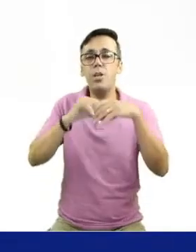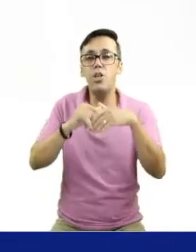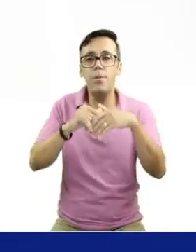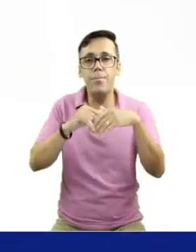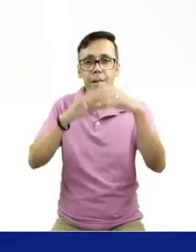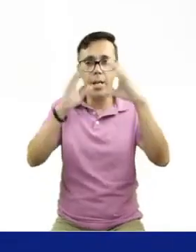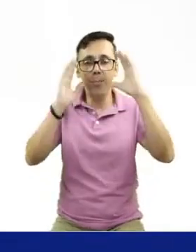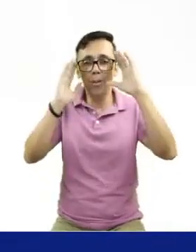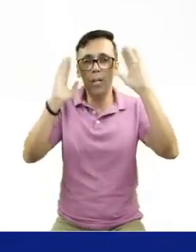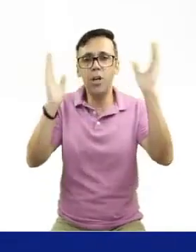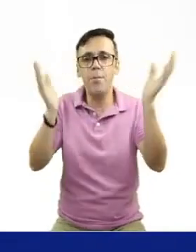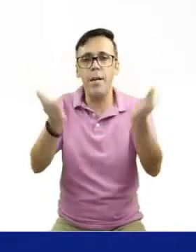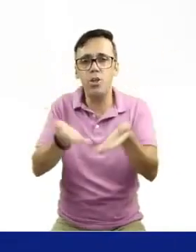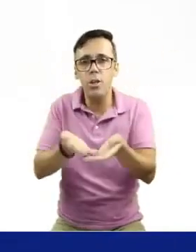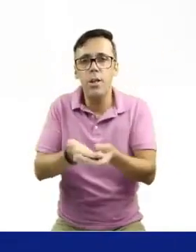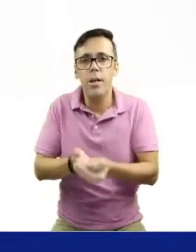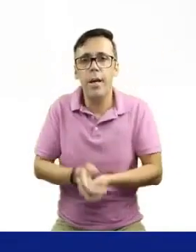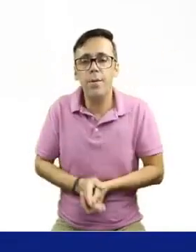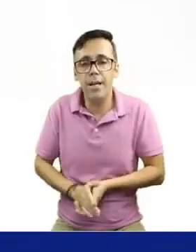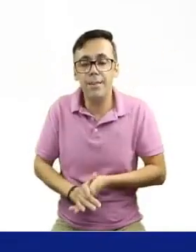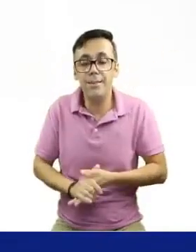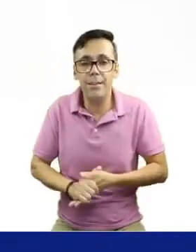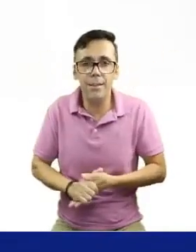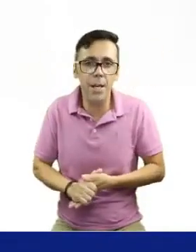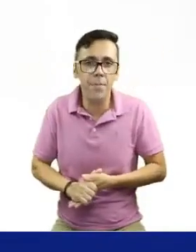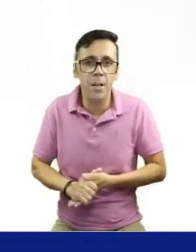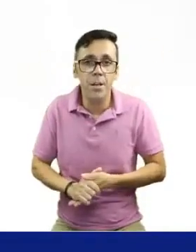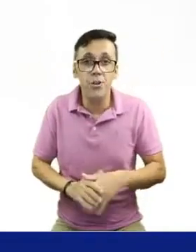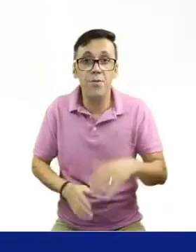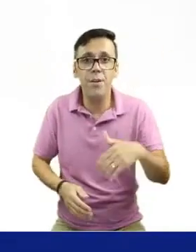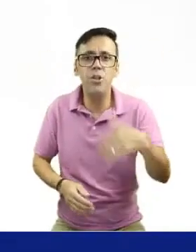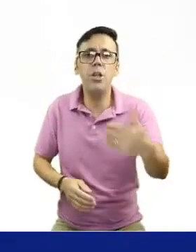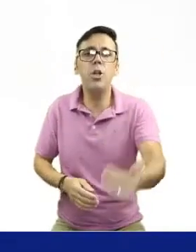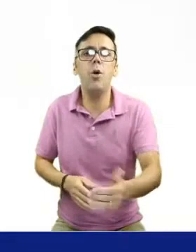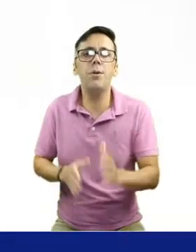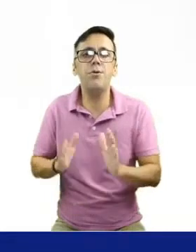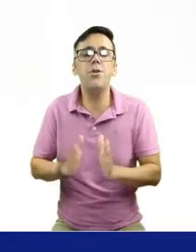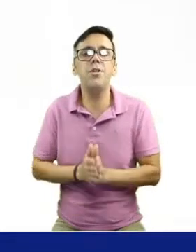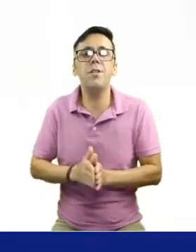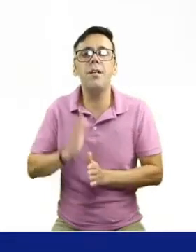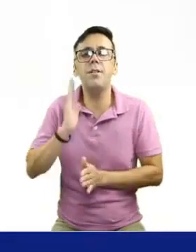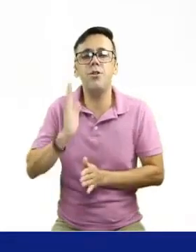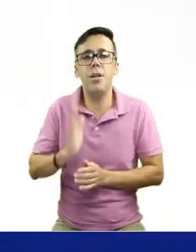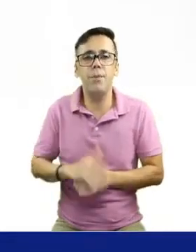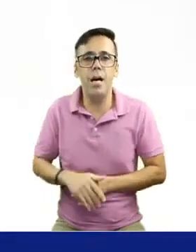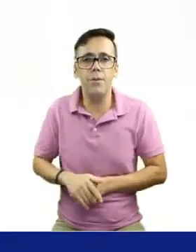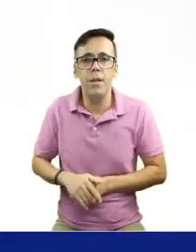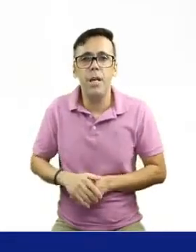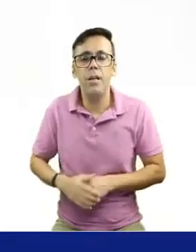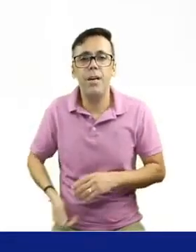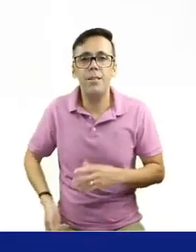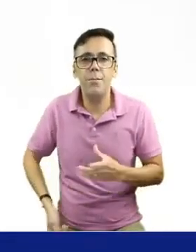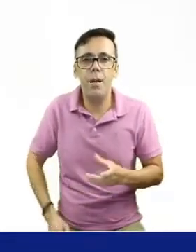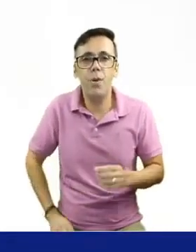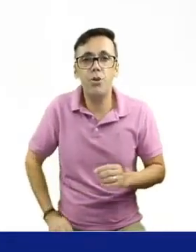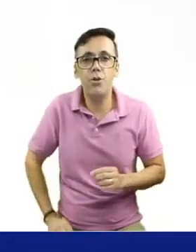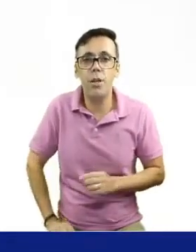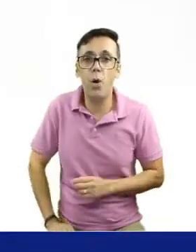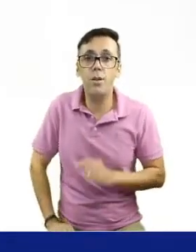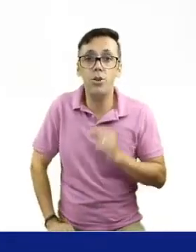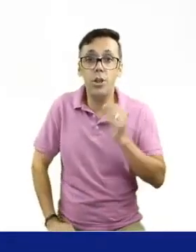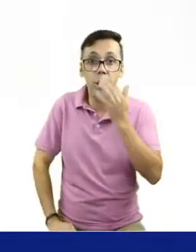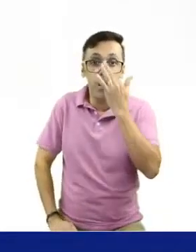calcular que só para gente é importante ficar mente é a entender de 20 km de distância de trabalho ele vai